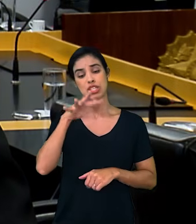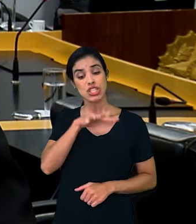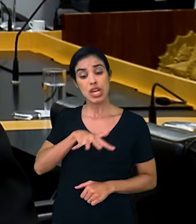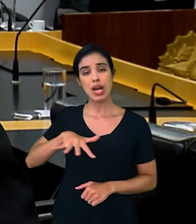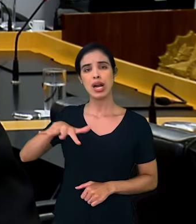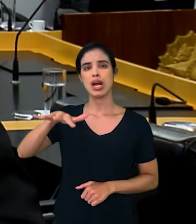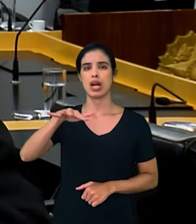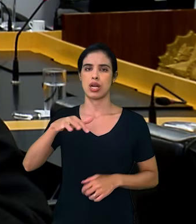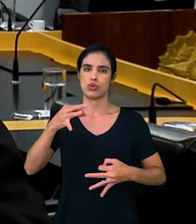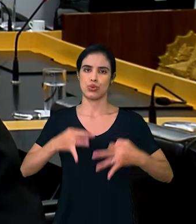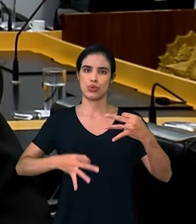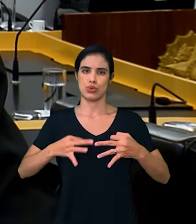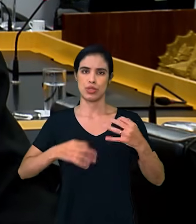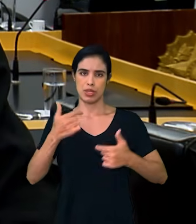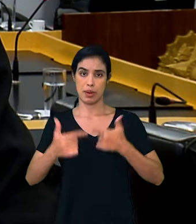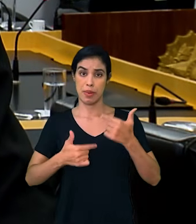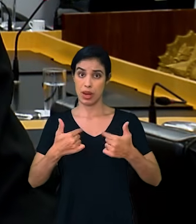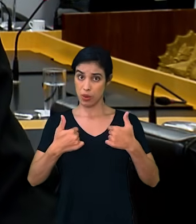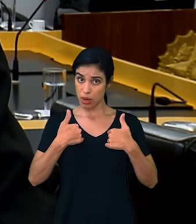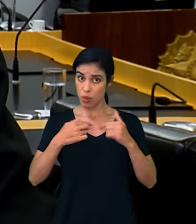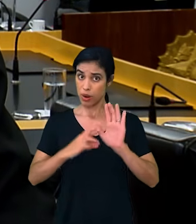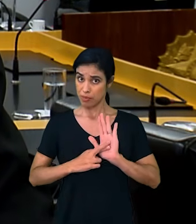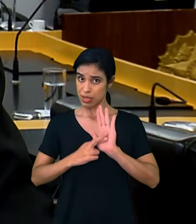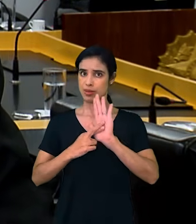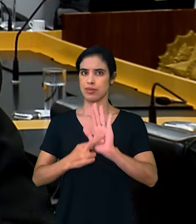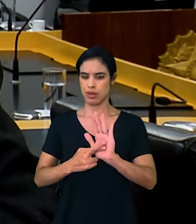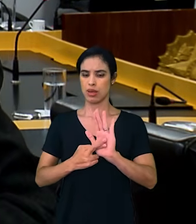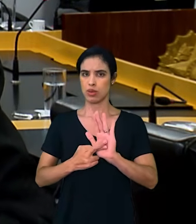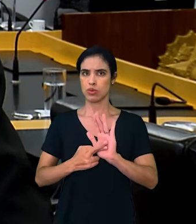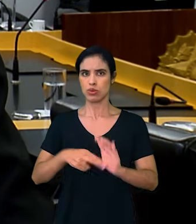Trabalho, e aqui eu represento a Justiça do Trabalho e digo